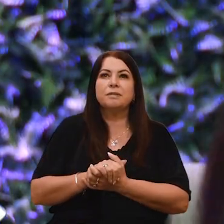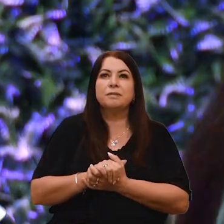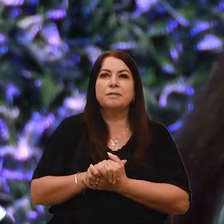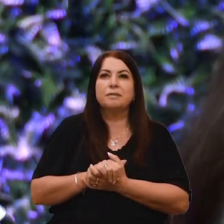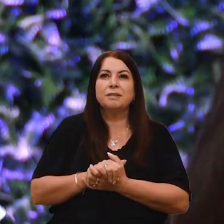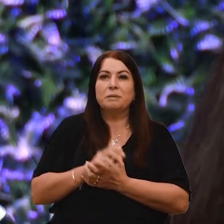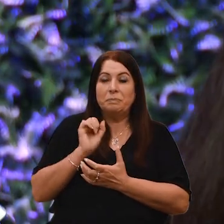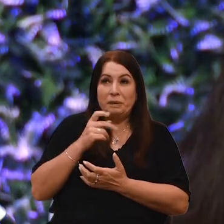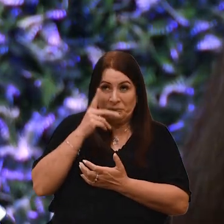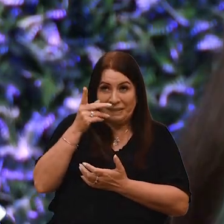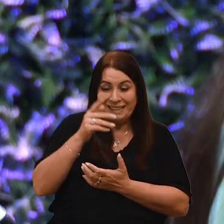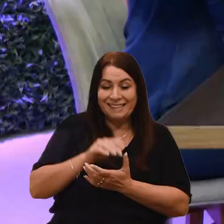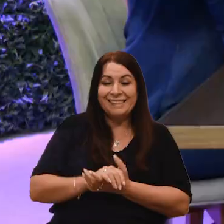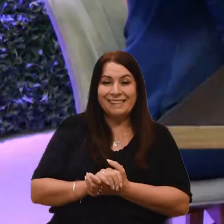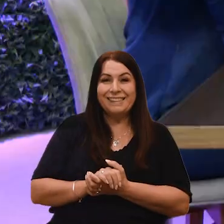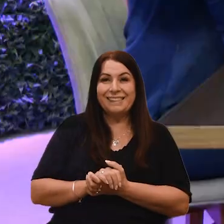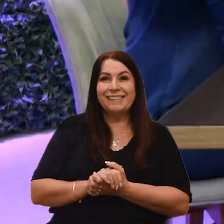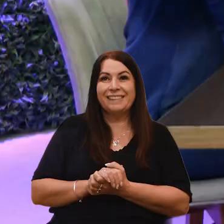Pode?